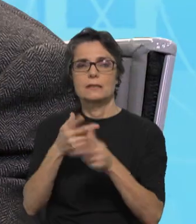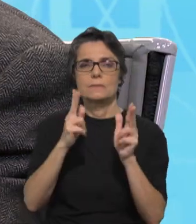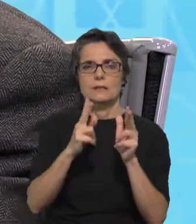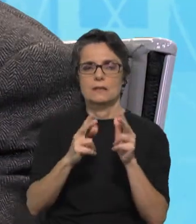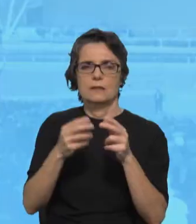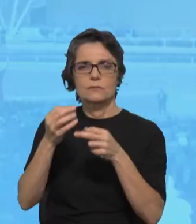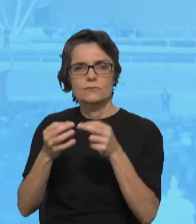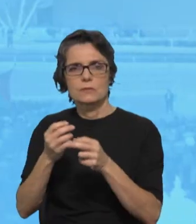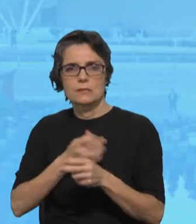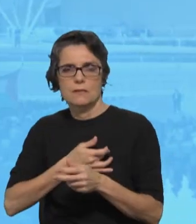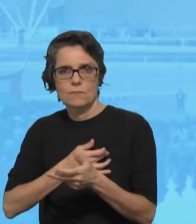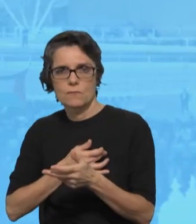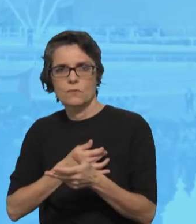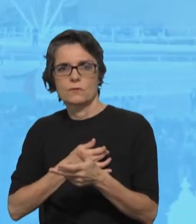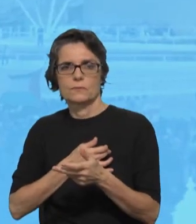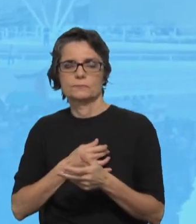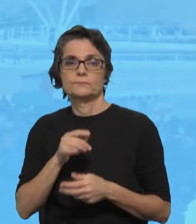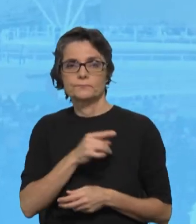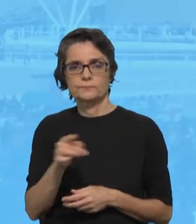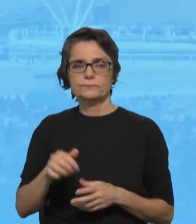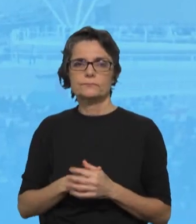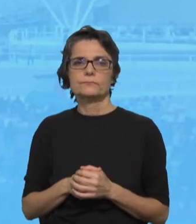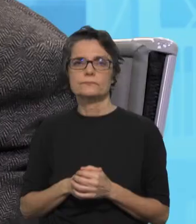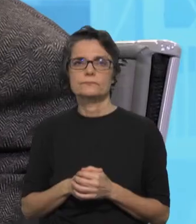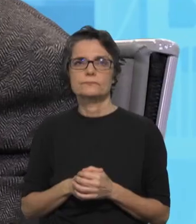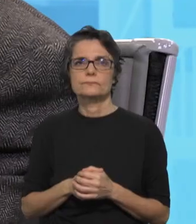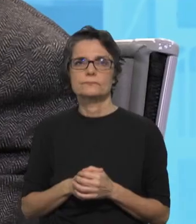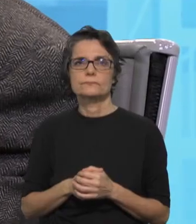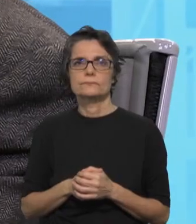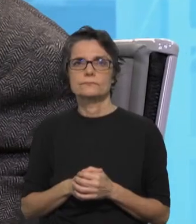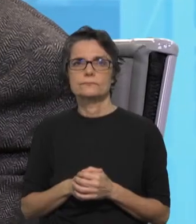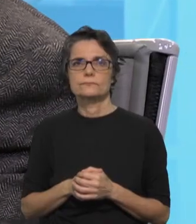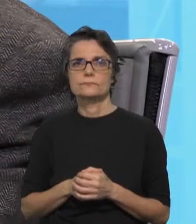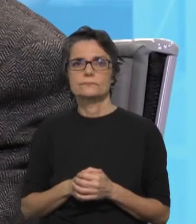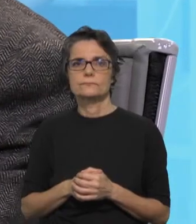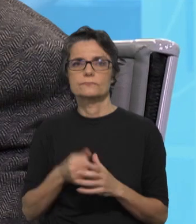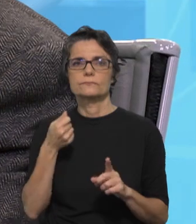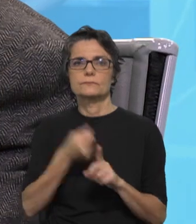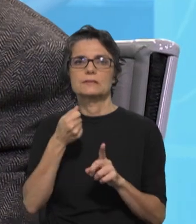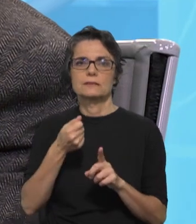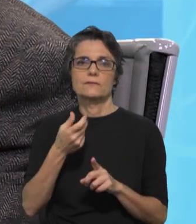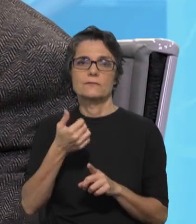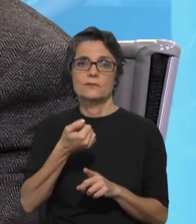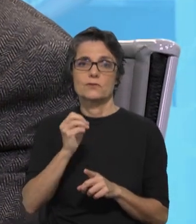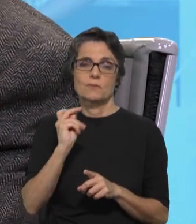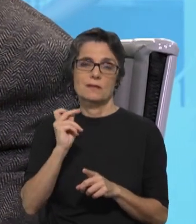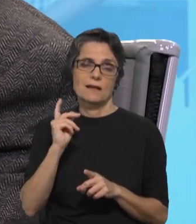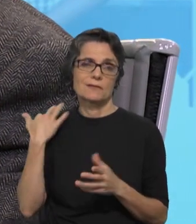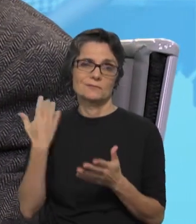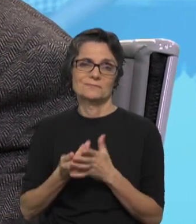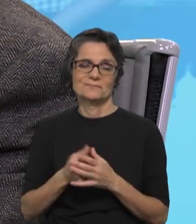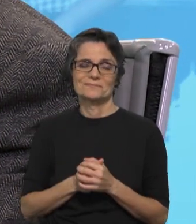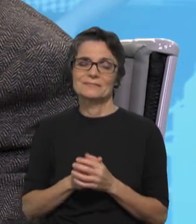paz. Desafios de há 50 anos e desafios da atualidade, tudo muito presente. A palavra de Deus é sempre atual, mas olha que esta